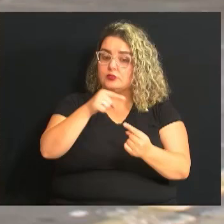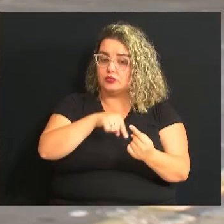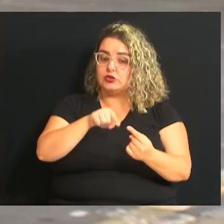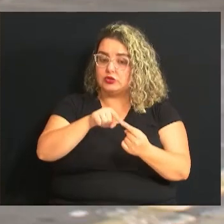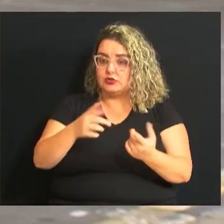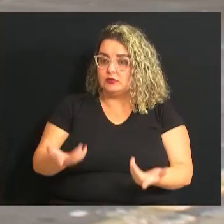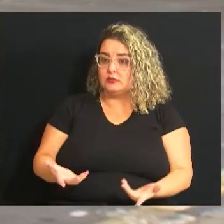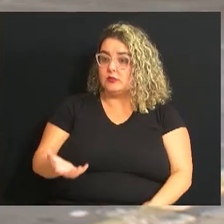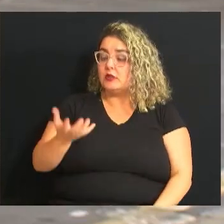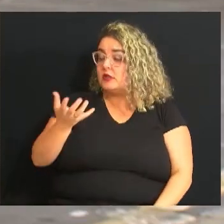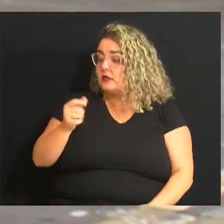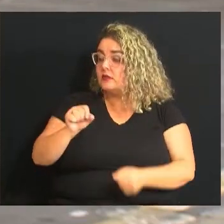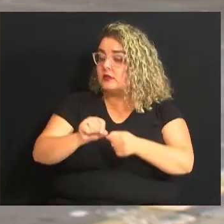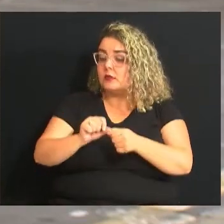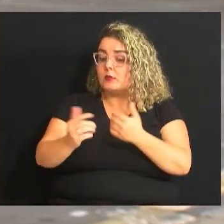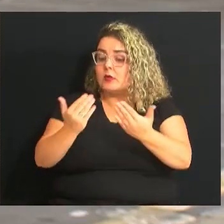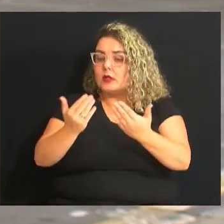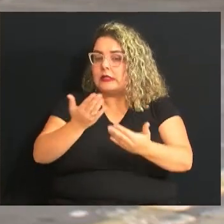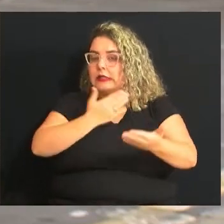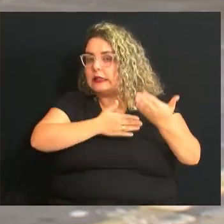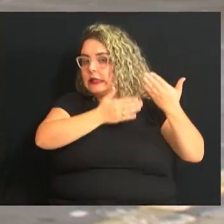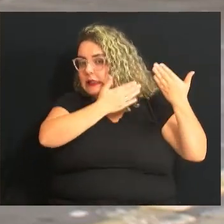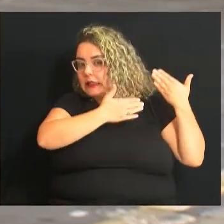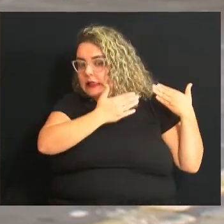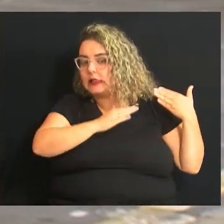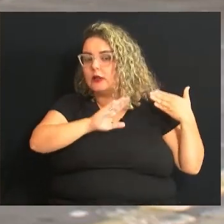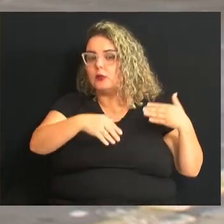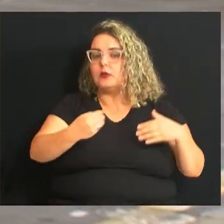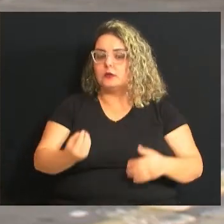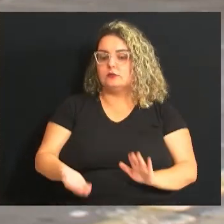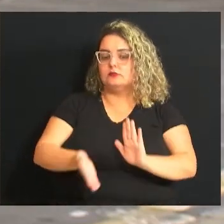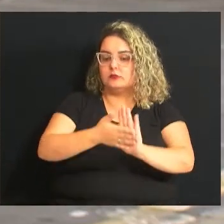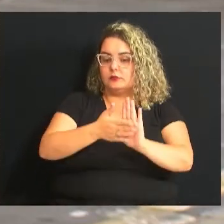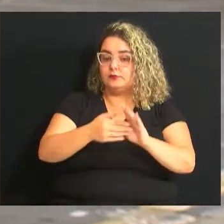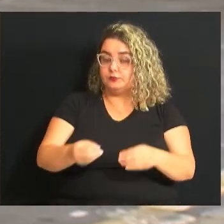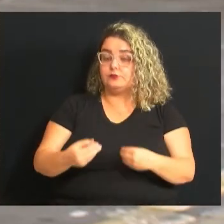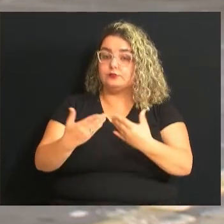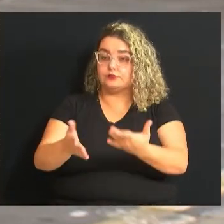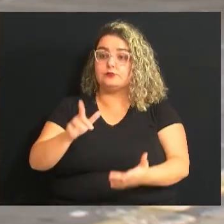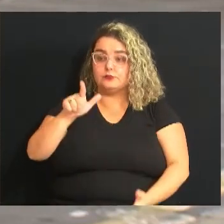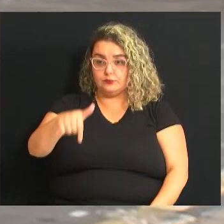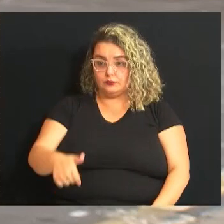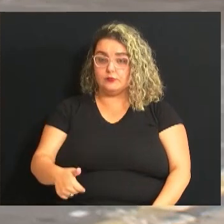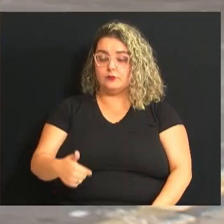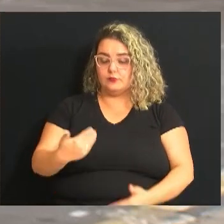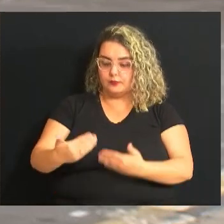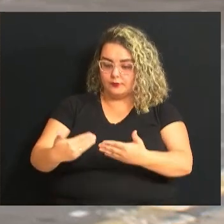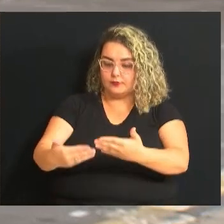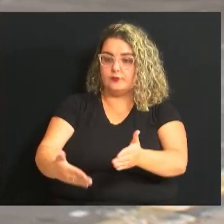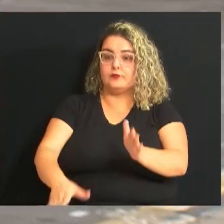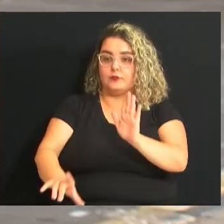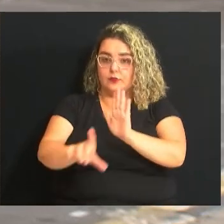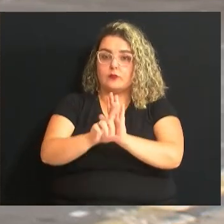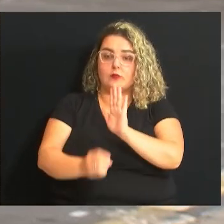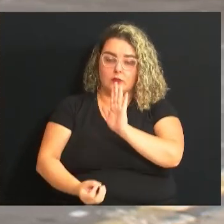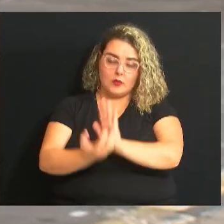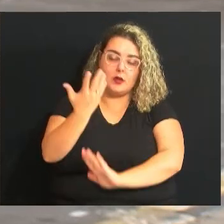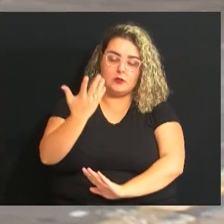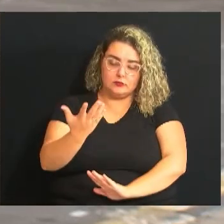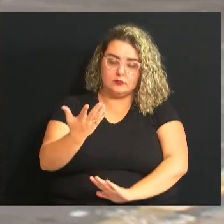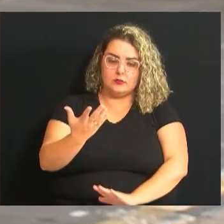legislação. Queria que o senhor fizesse uma comparação, né? Lá atrás, quando foi colocada essa proposta e depois, posteriormente, virou